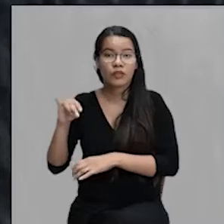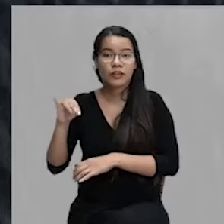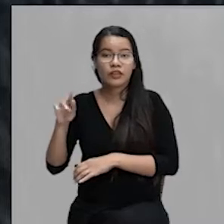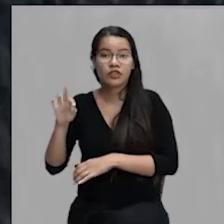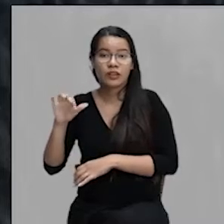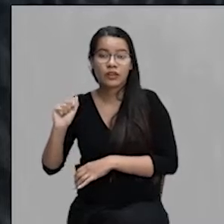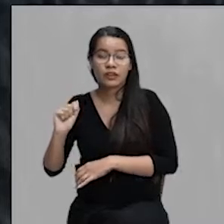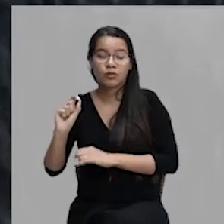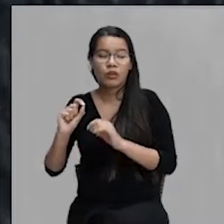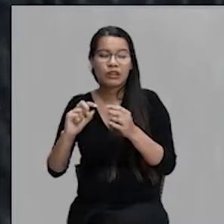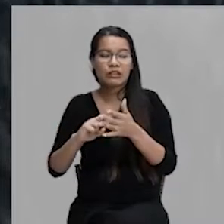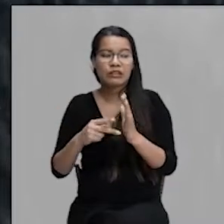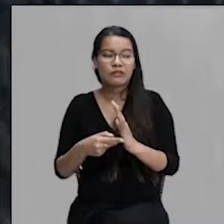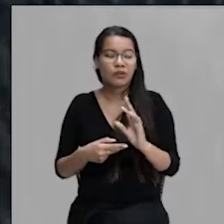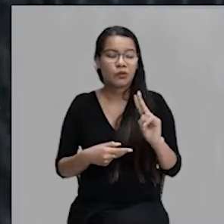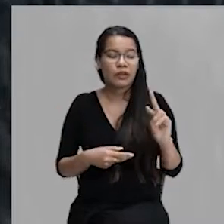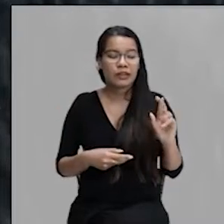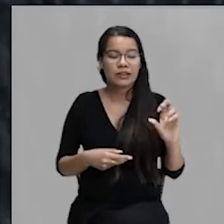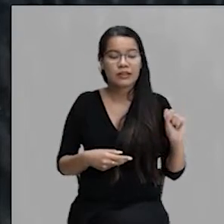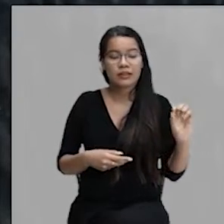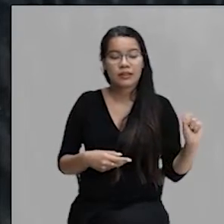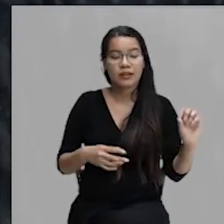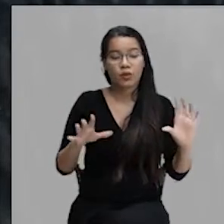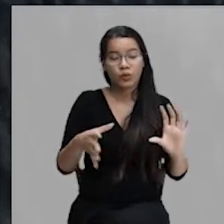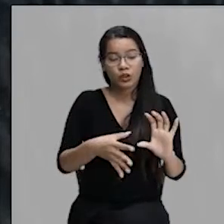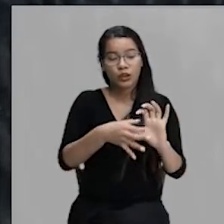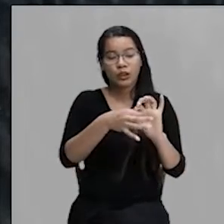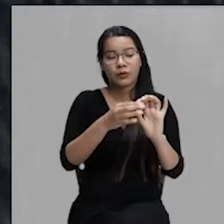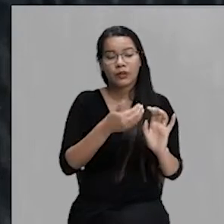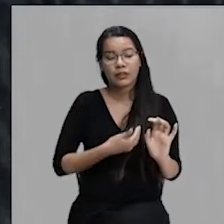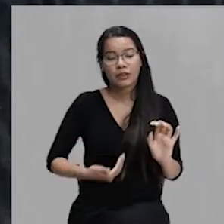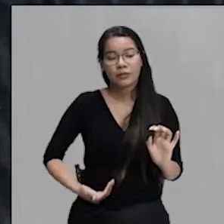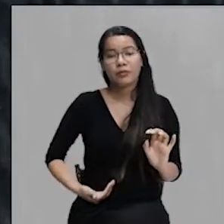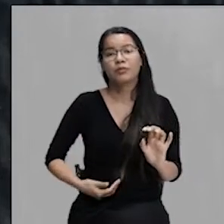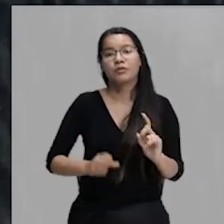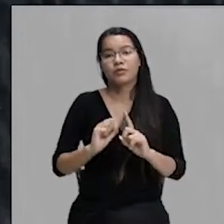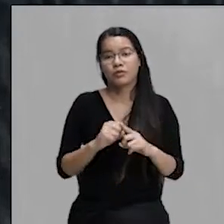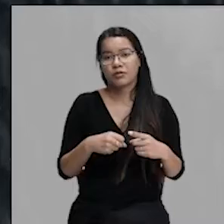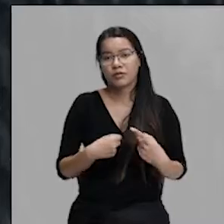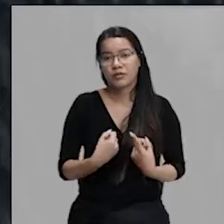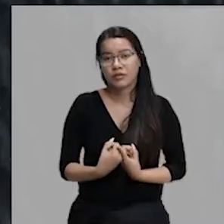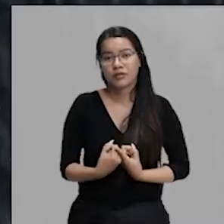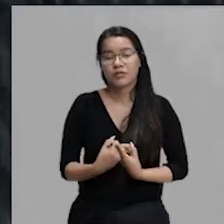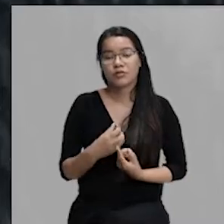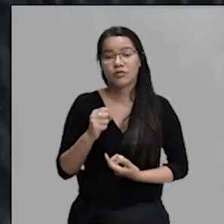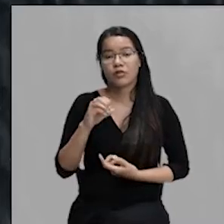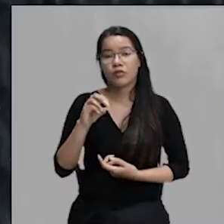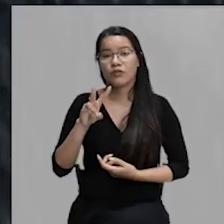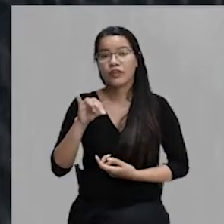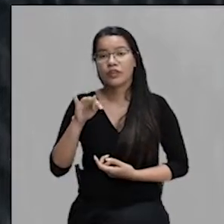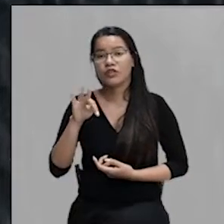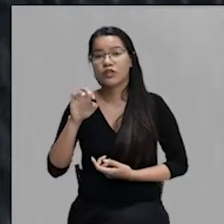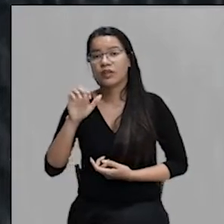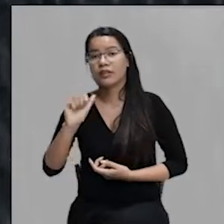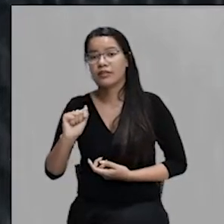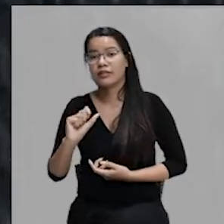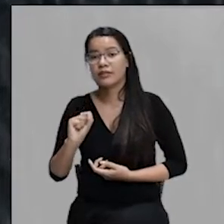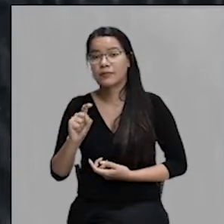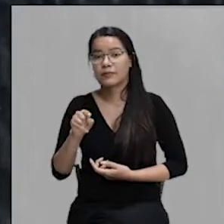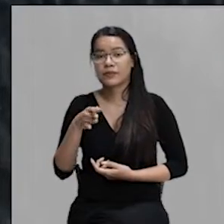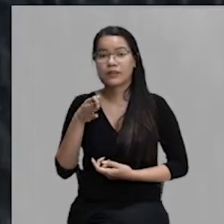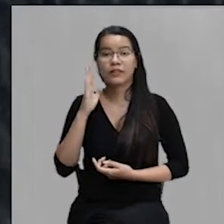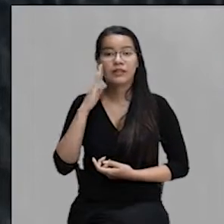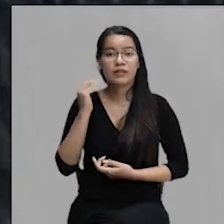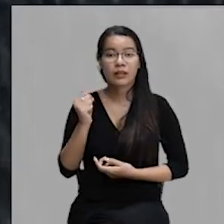sigla? União das Repúblicas Socialistas Soviéticas. Você sabe que durante